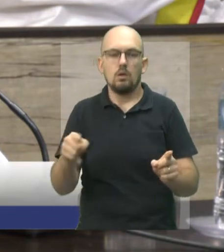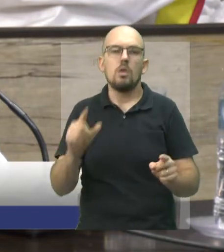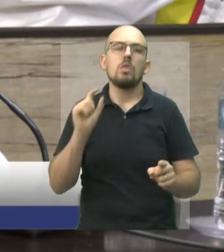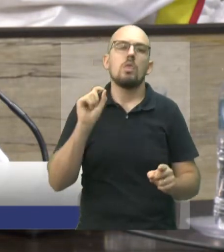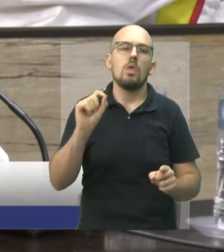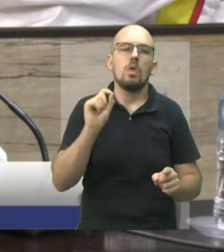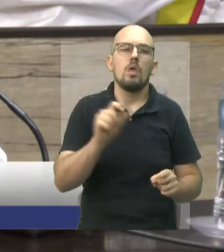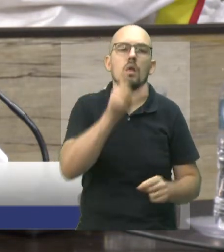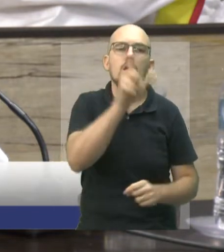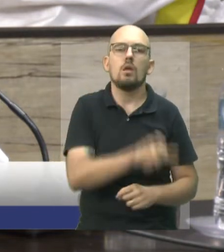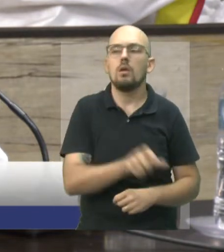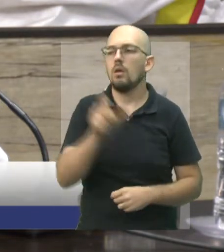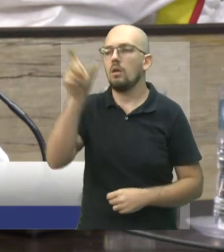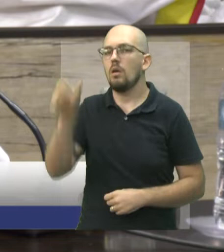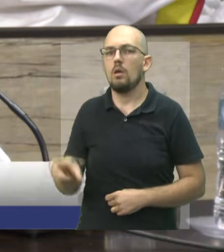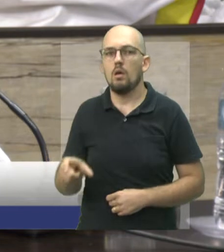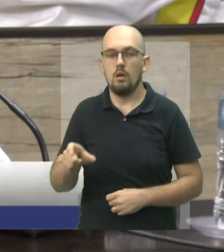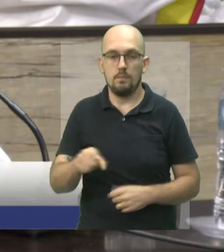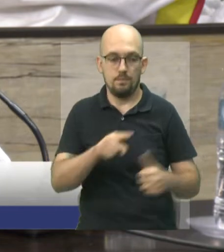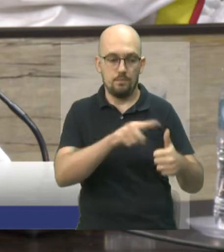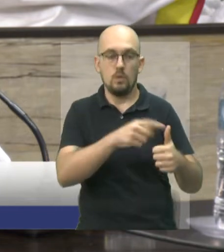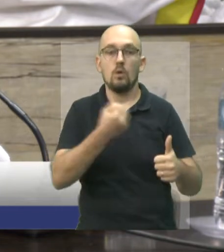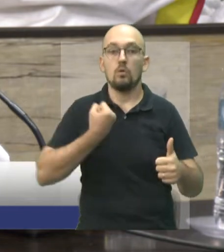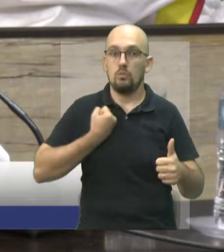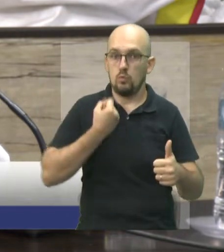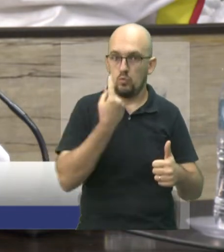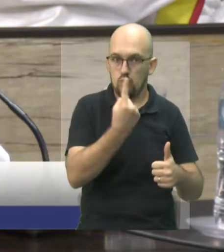candidatos. Chapa número 1.